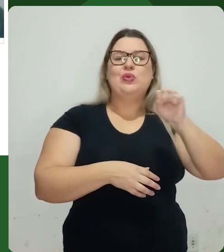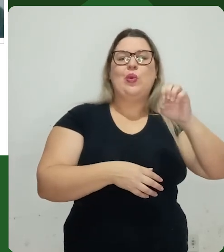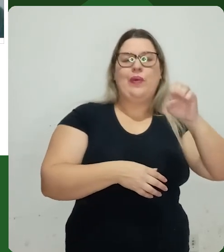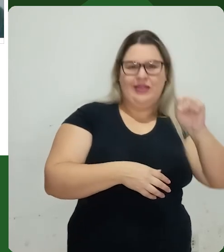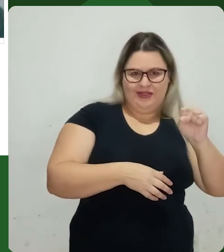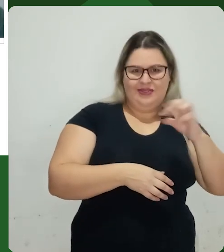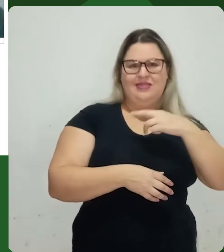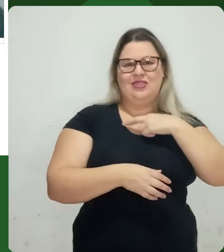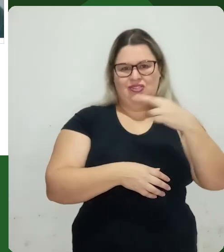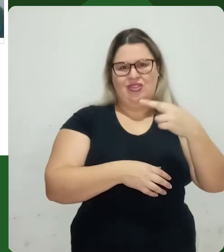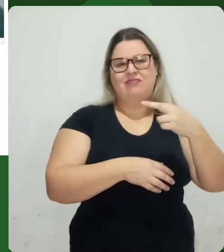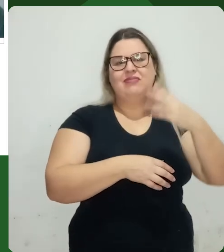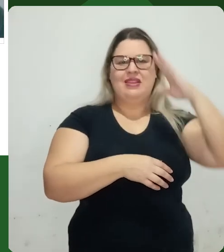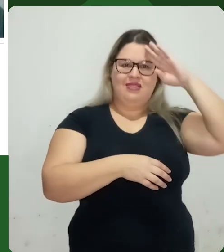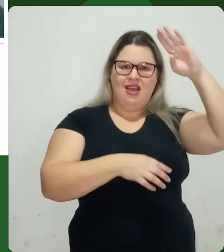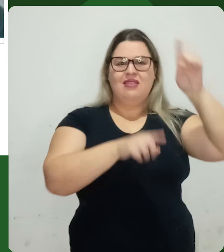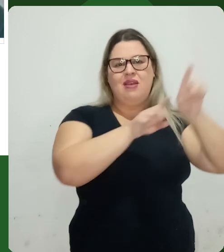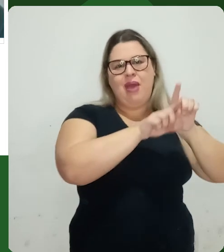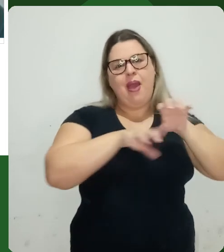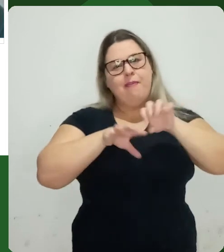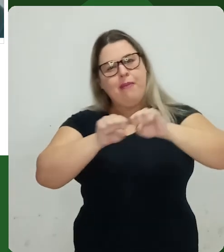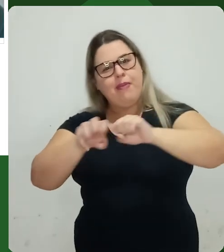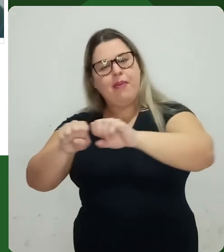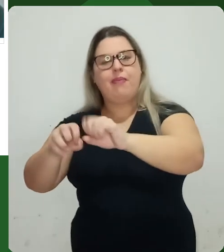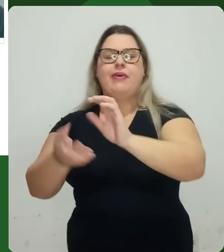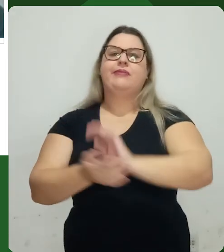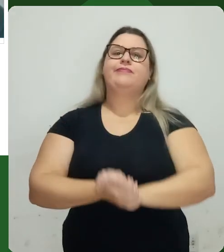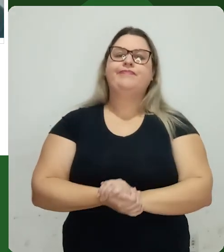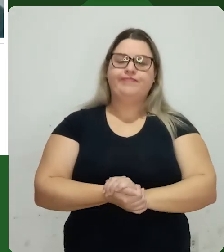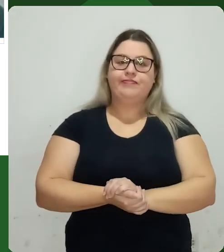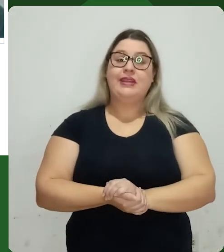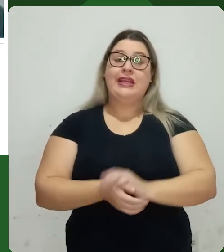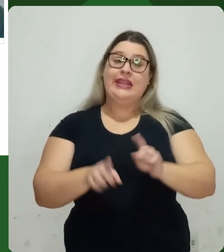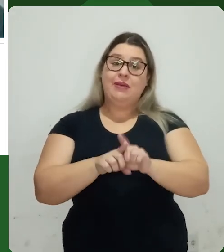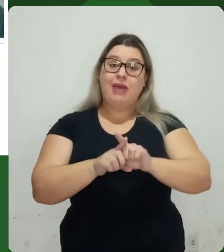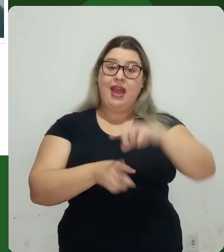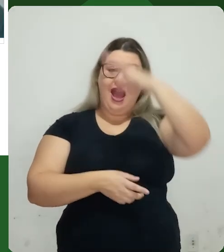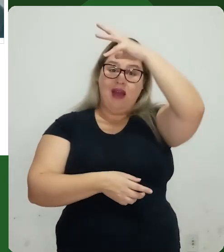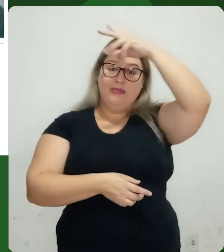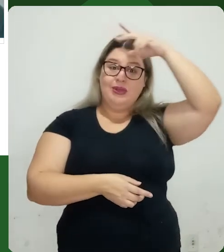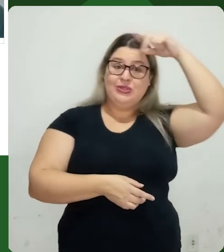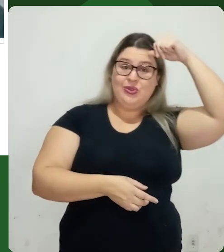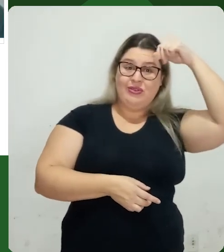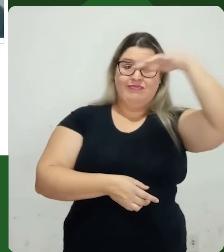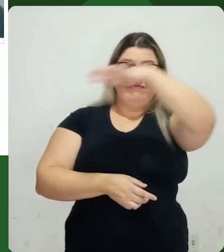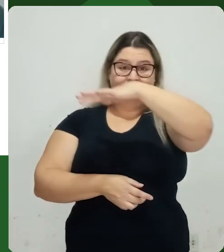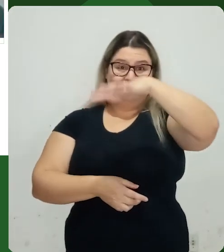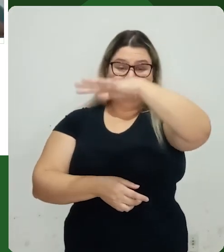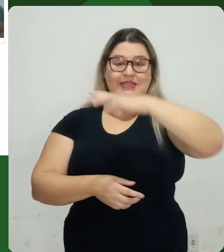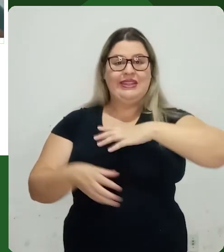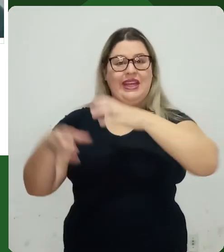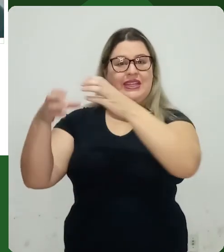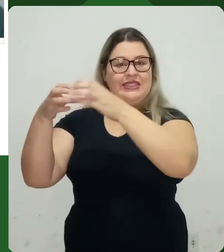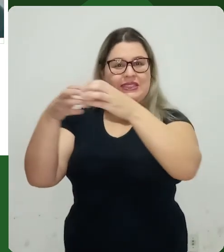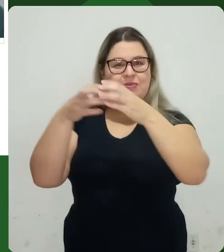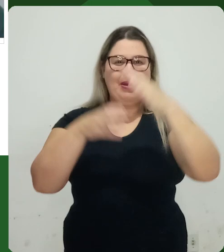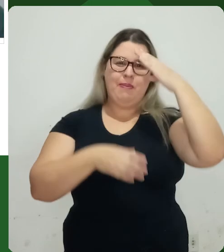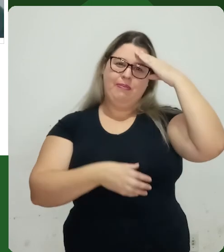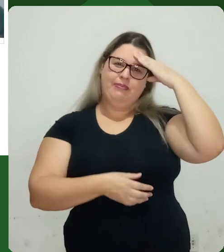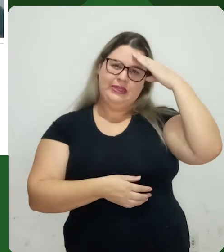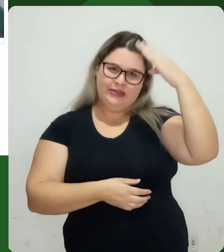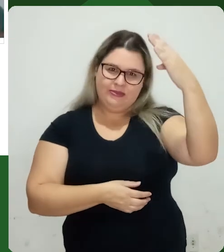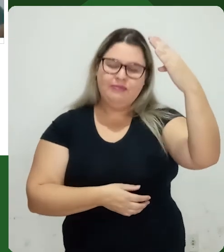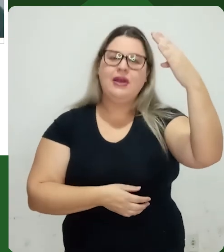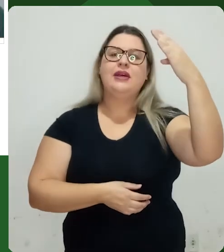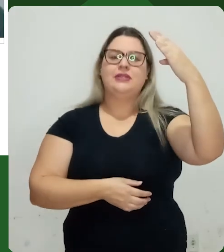nessas regiões. Tá? E o Aruaque, que está mais na região amazônica, na Ilha do Marajó, que aí tem algumas tribos principais,